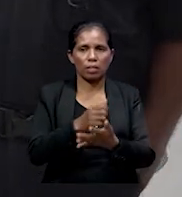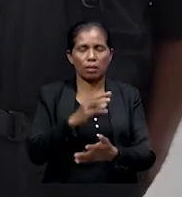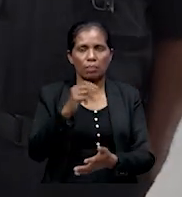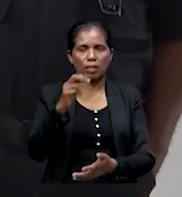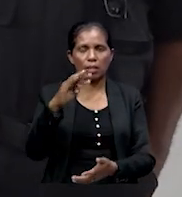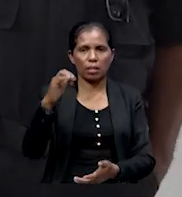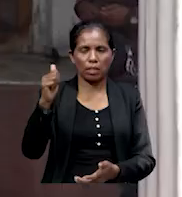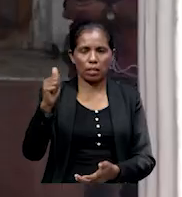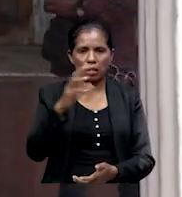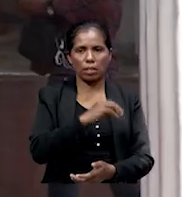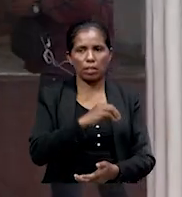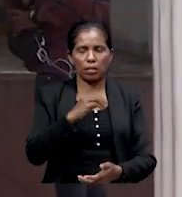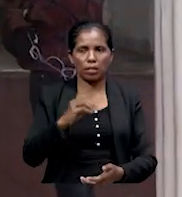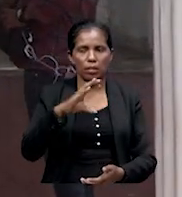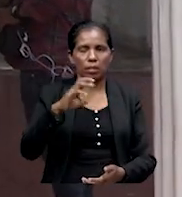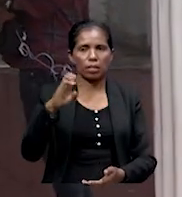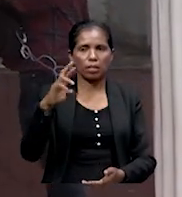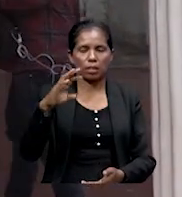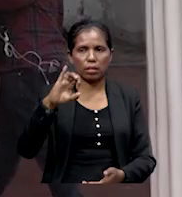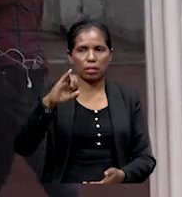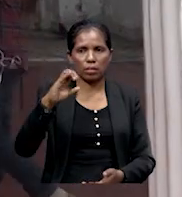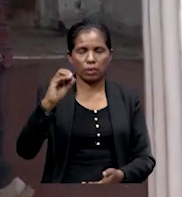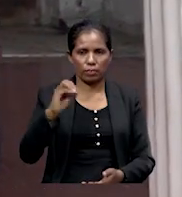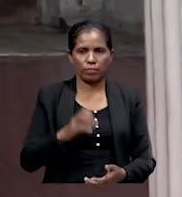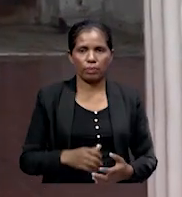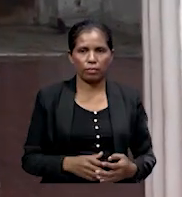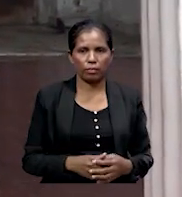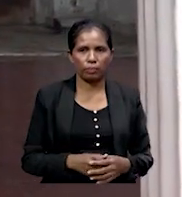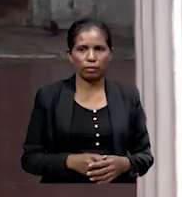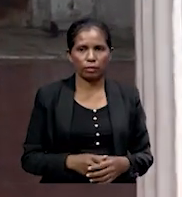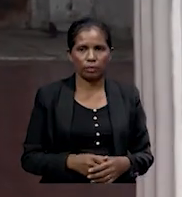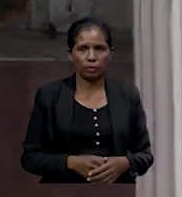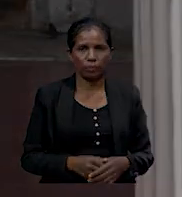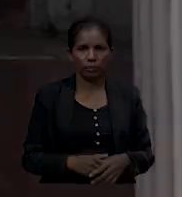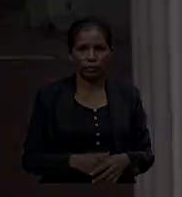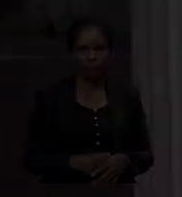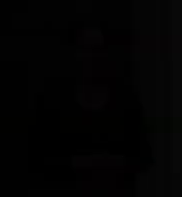Cruz de Jesus no Sérgio Lobo Júnior. Marito da Costa, Juliana Soares, Ziemen.